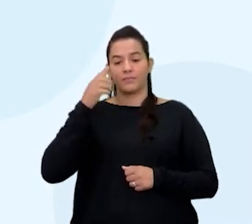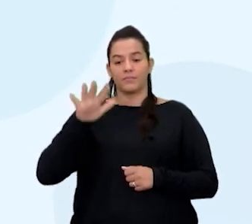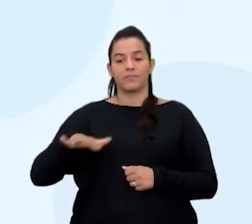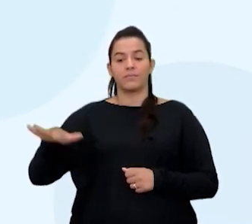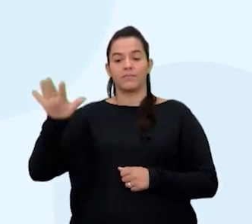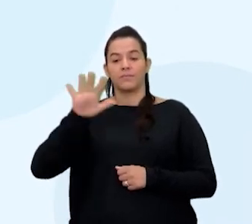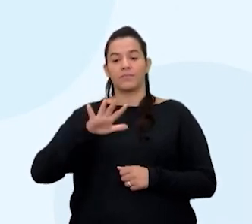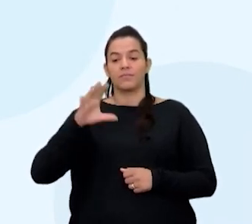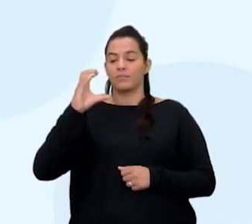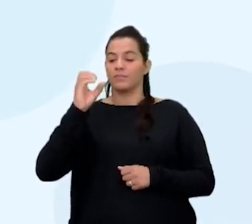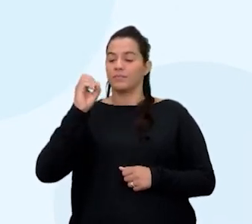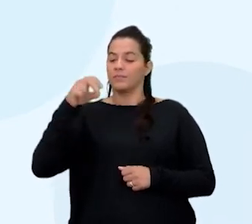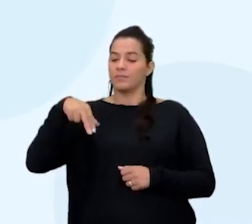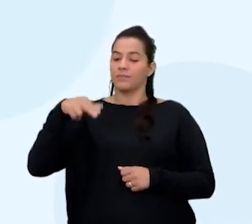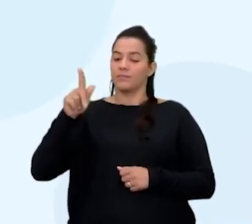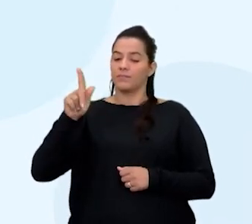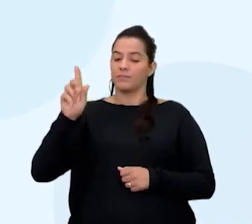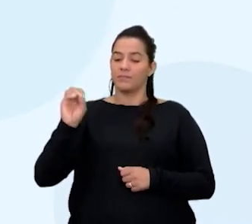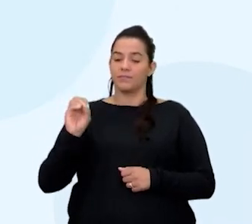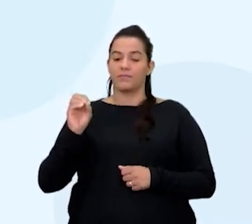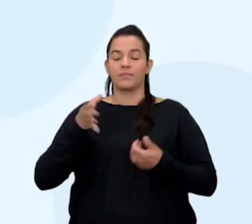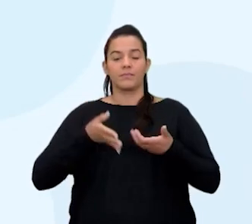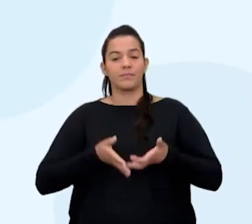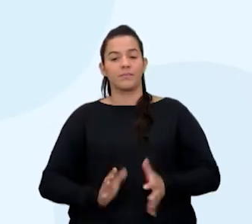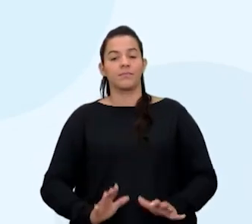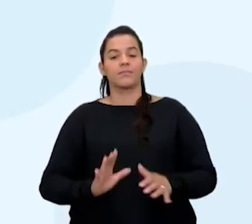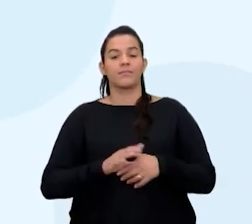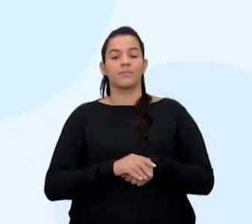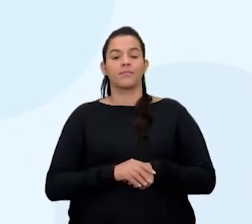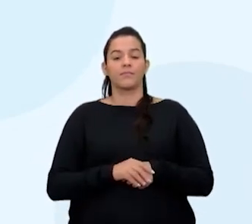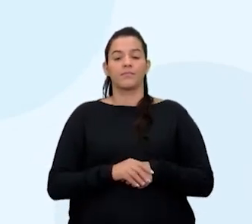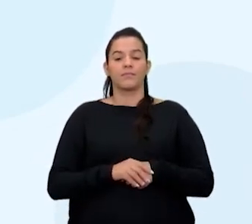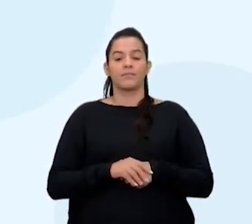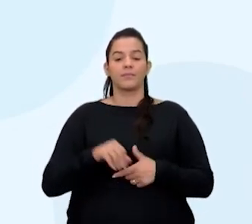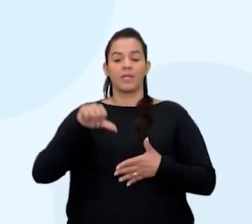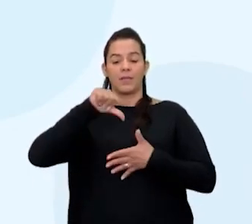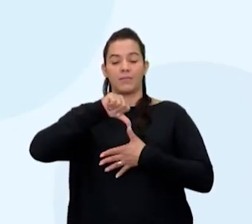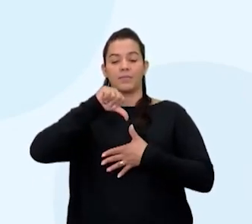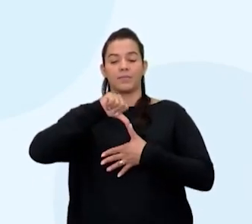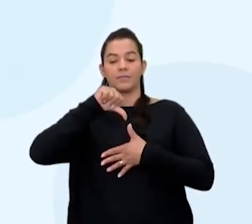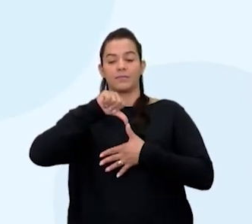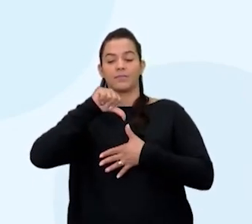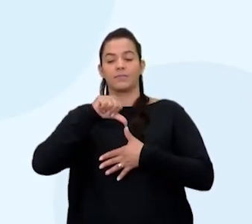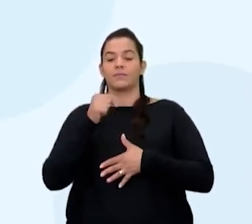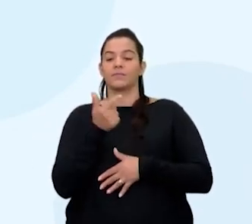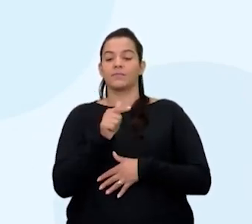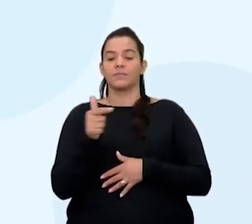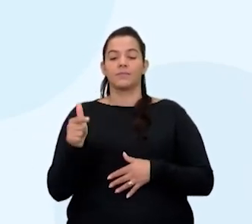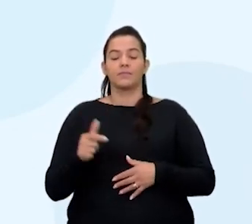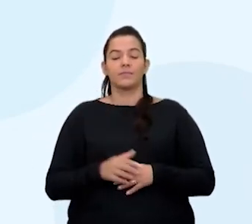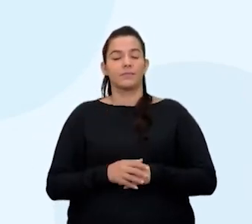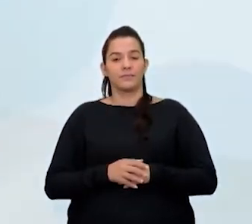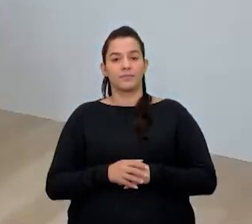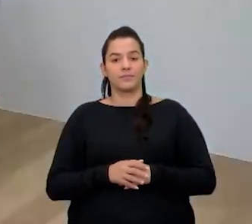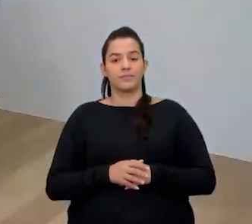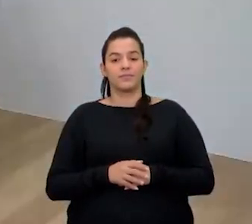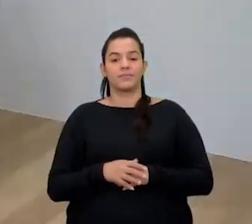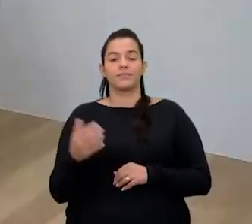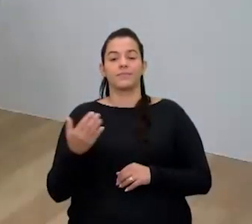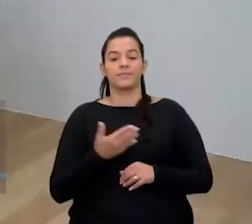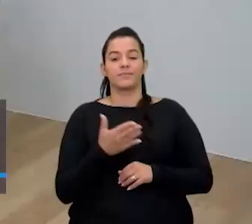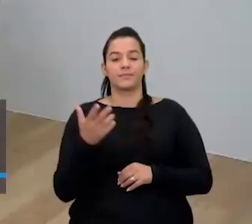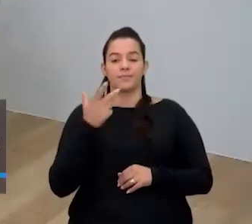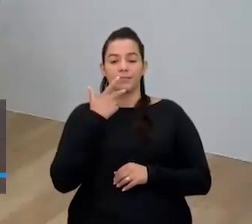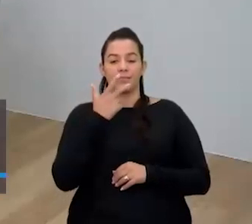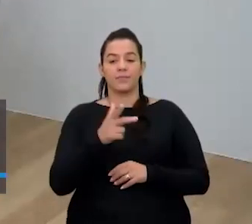Democrática do Congo. Ou seja, não é da América Latina. Não é da América Latina. E aí você chamou o Matteo e falou,